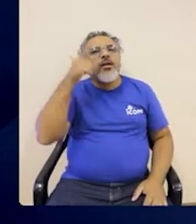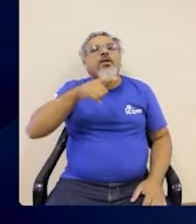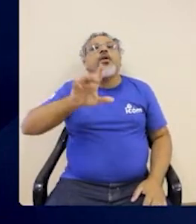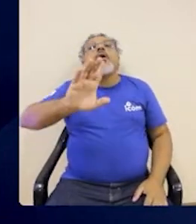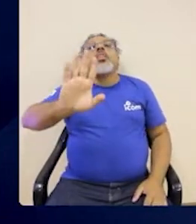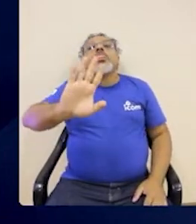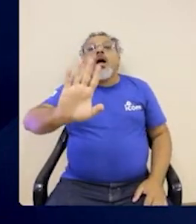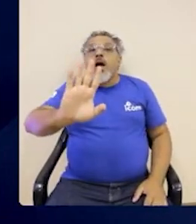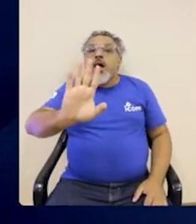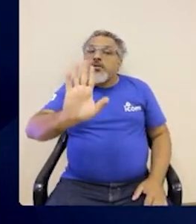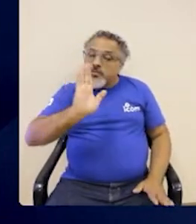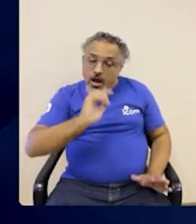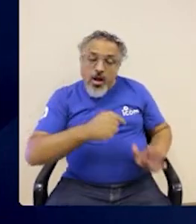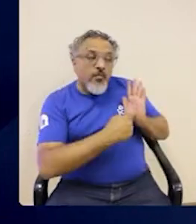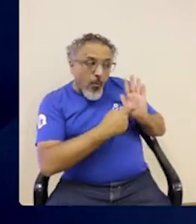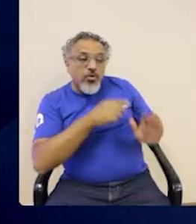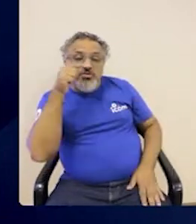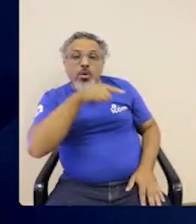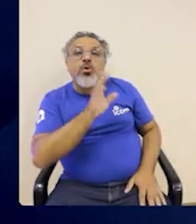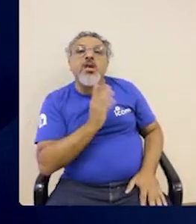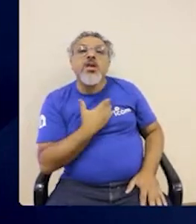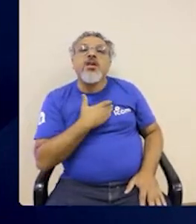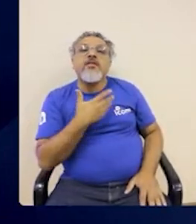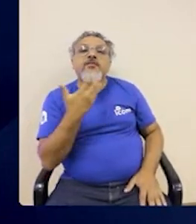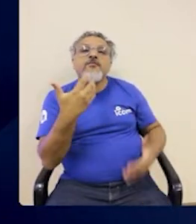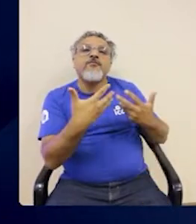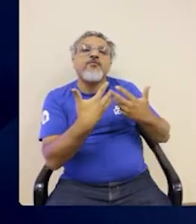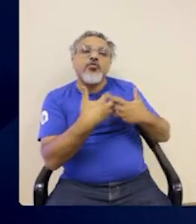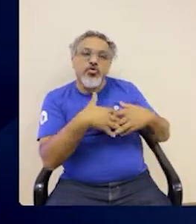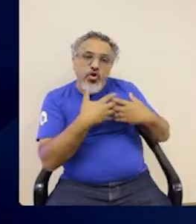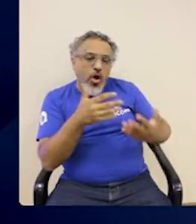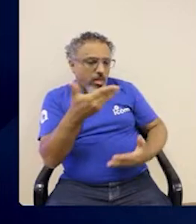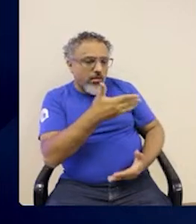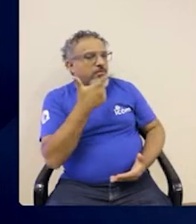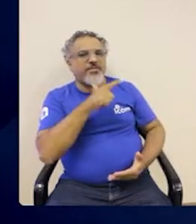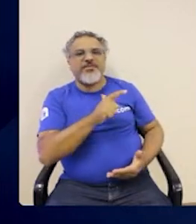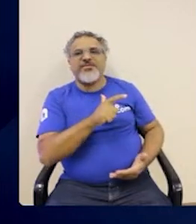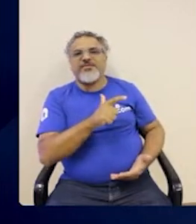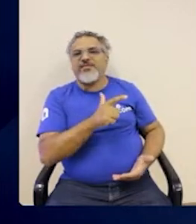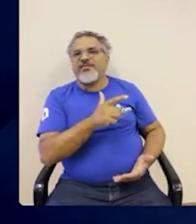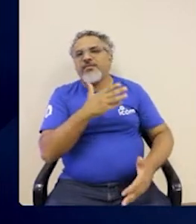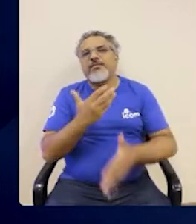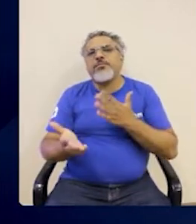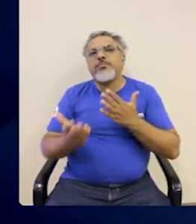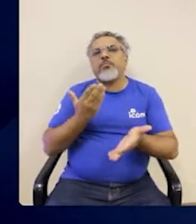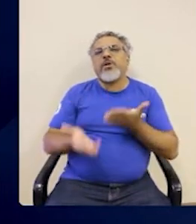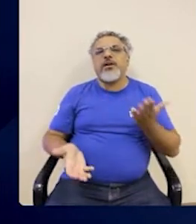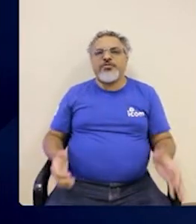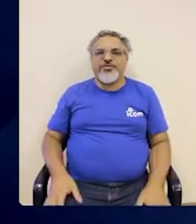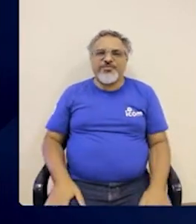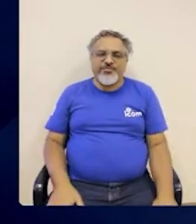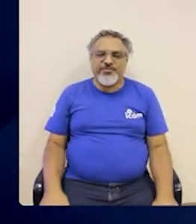mostrar o que efetivamente funciona, mostrar soluções, a gente vai perdendo esse lugar cada vez mais.